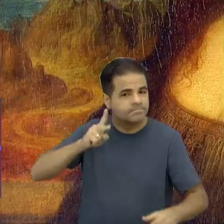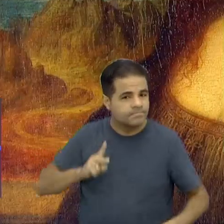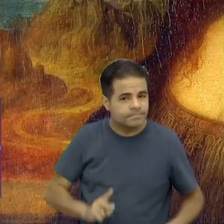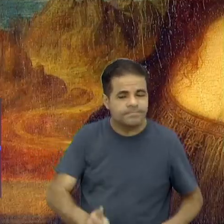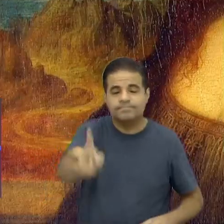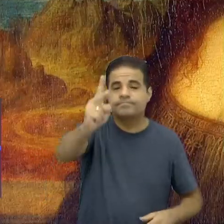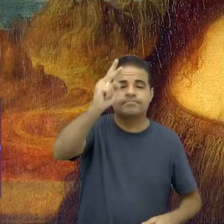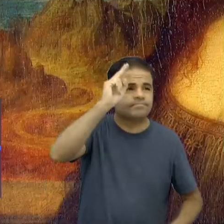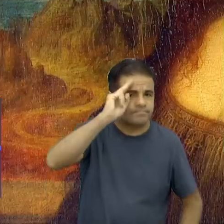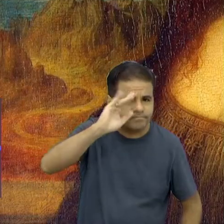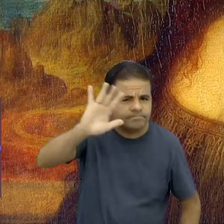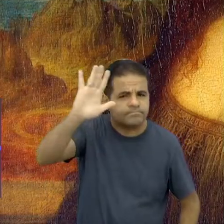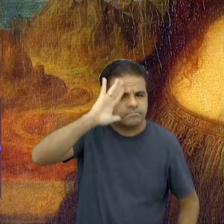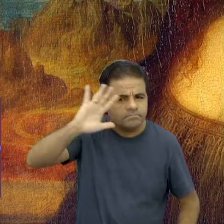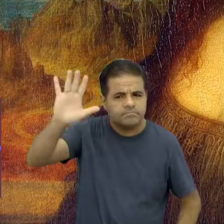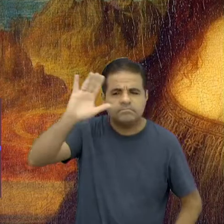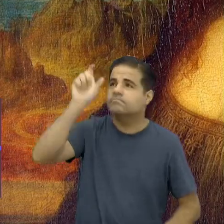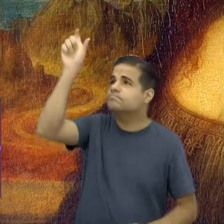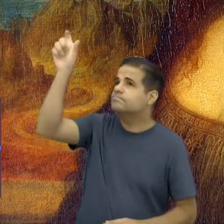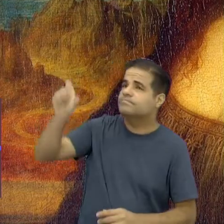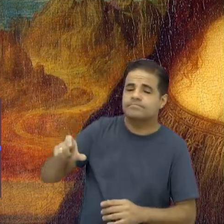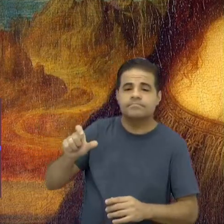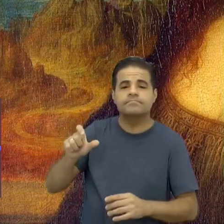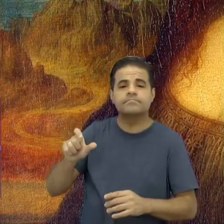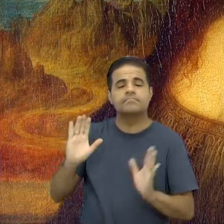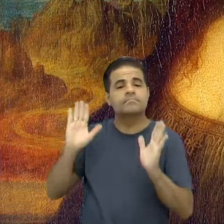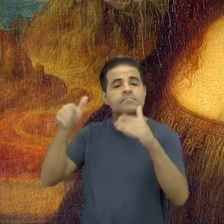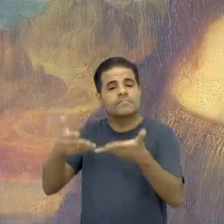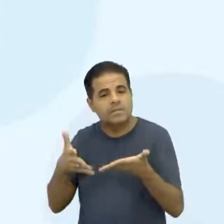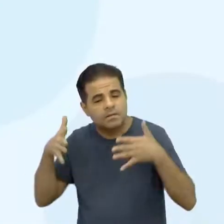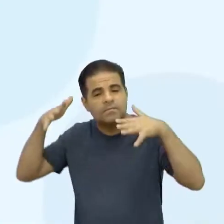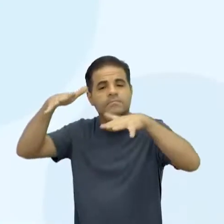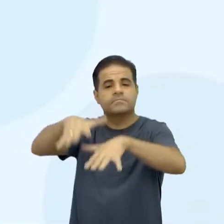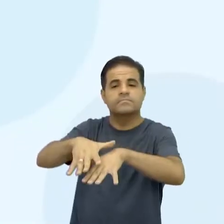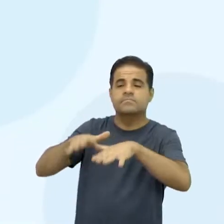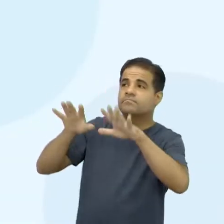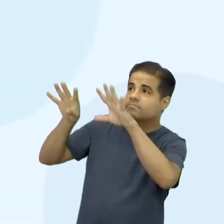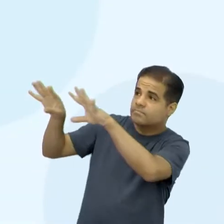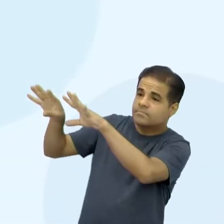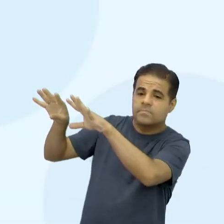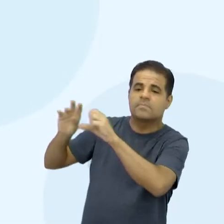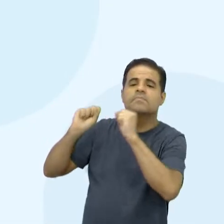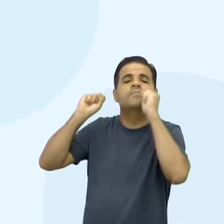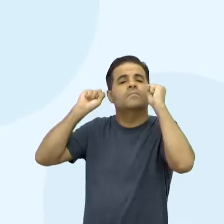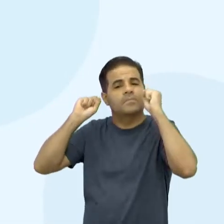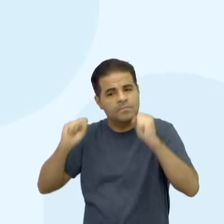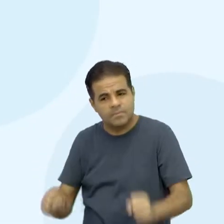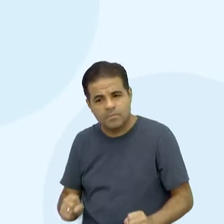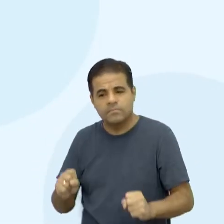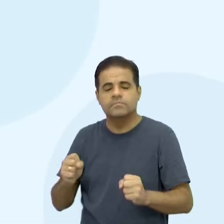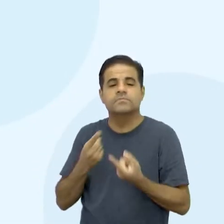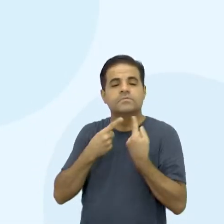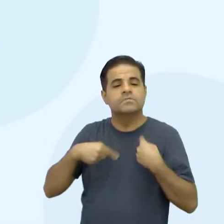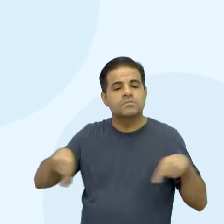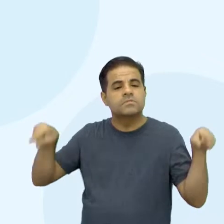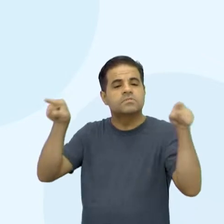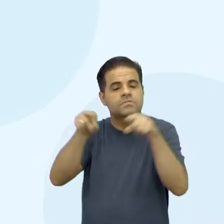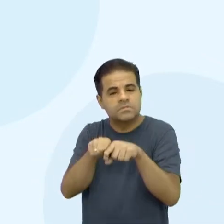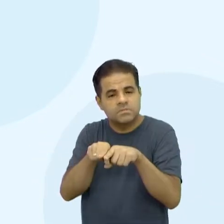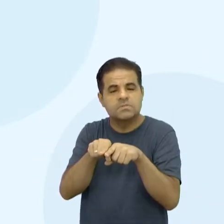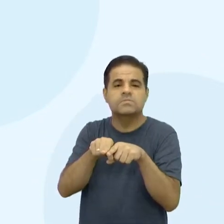pensando na nosso box de integração aí na tela para vocês, que pode aí ser associado com o